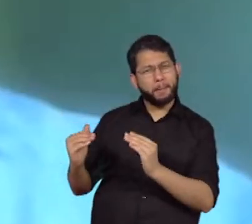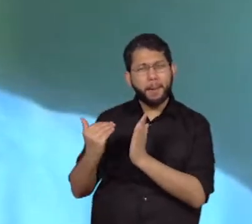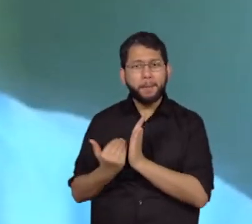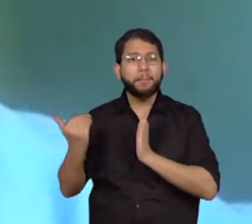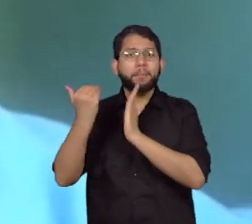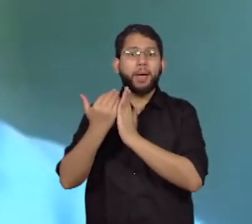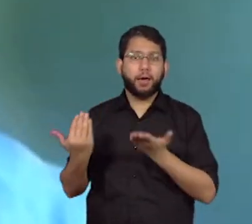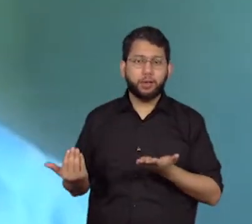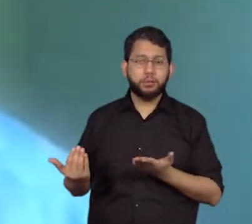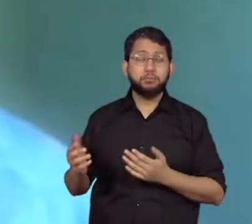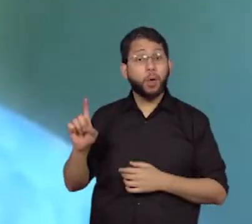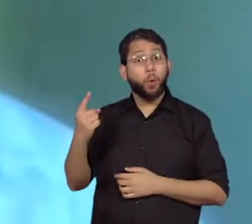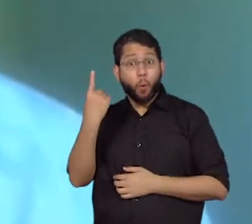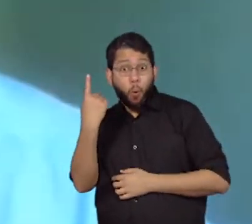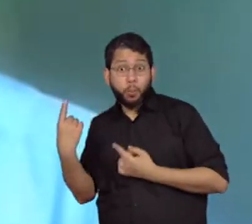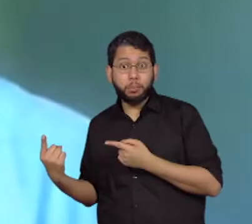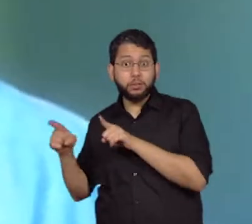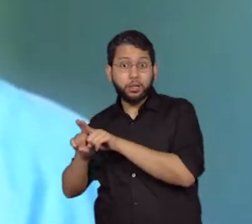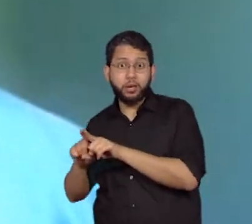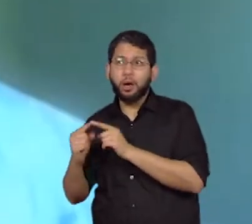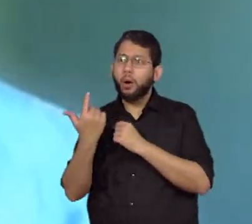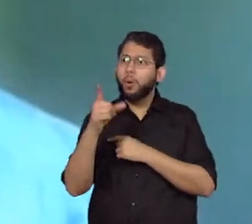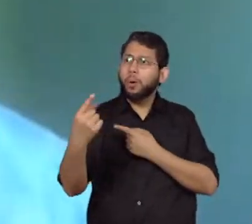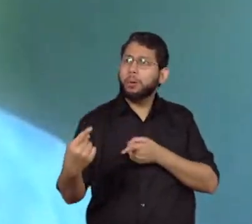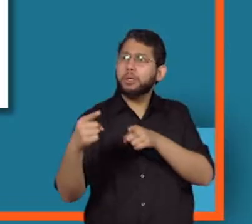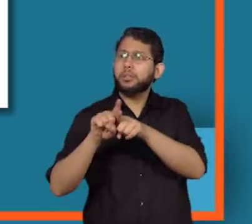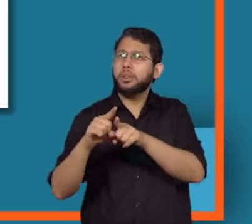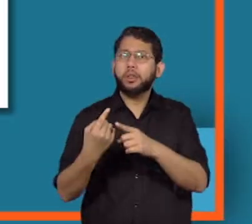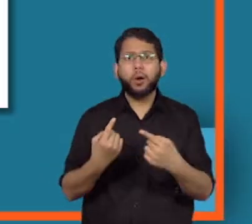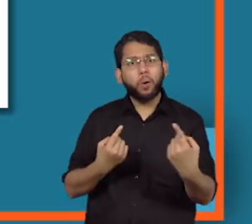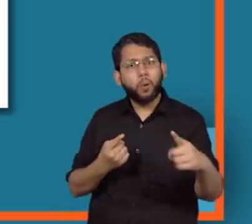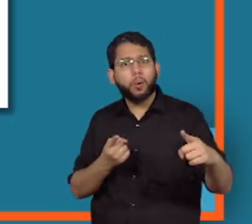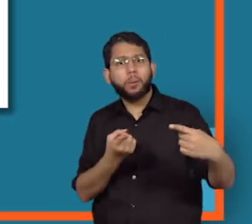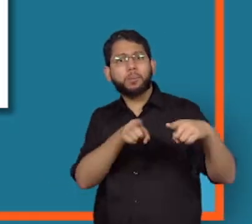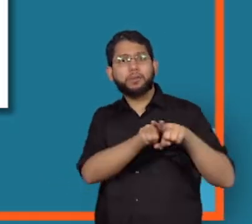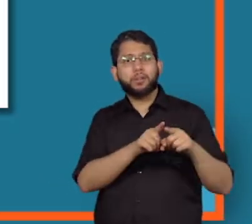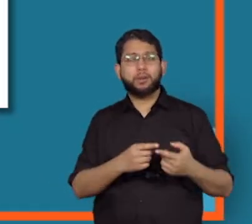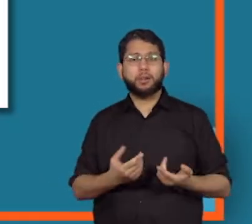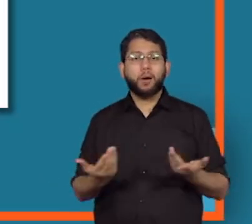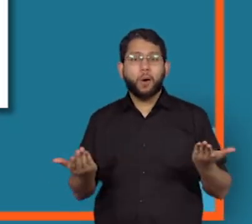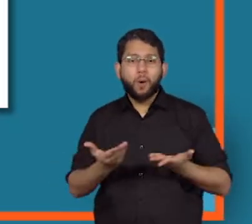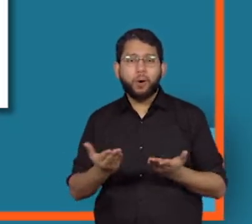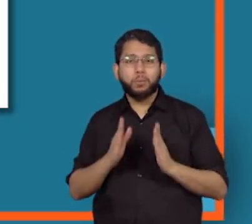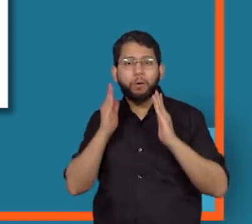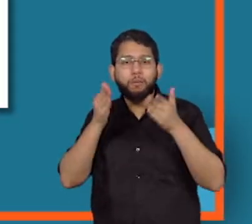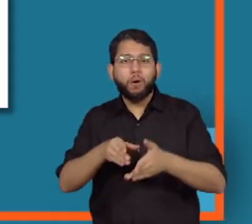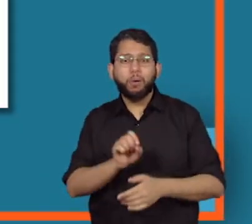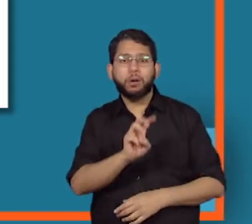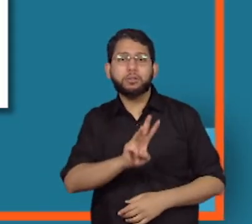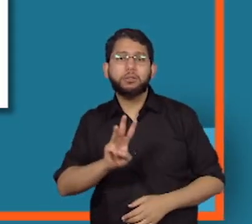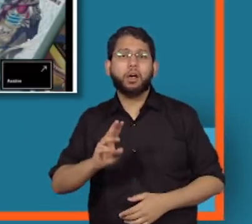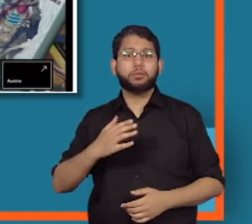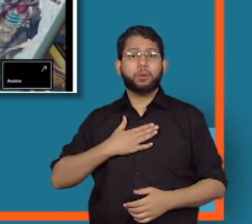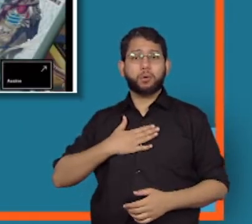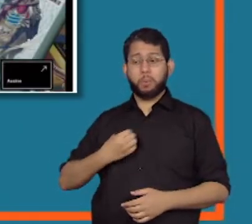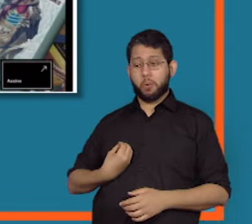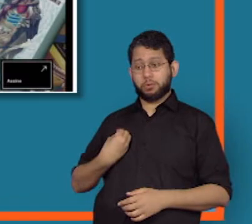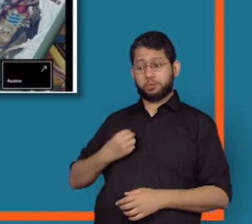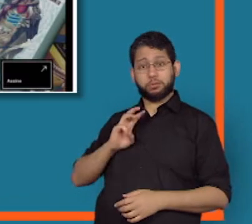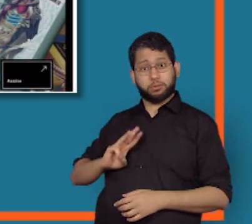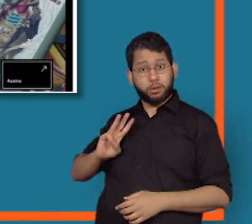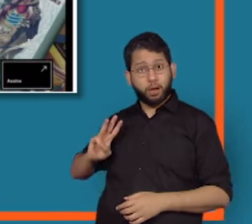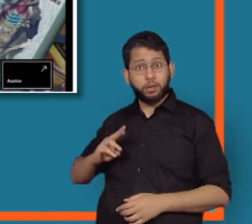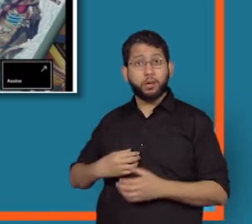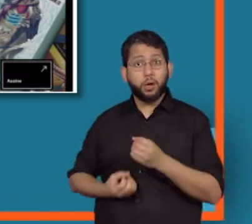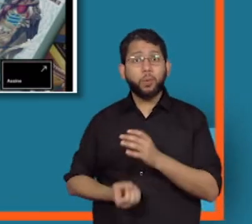Jairo, eu fui montando outras parcerias. E aí eu virei empreendedor. Hoje eu invisto em sites, eu tenho os meus próprios sites.